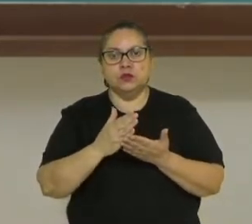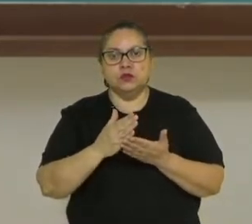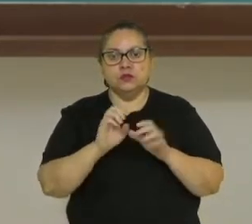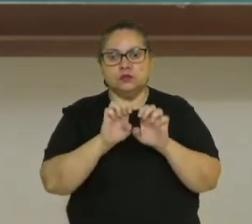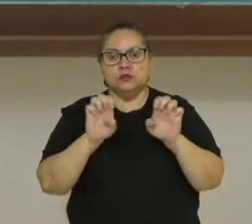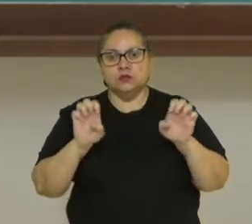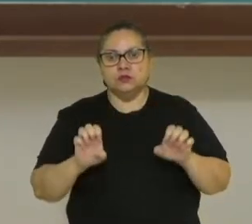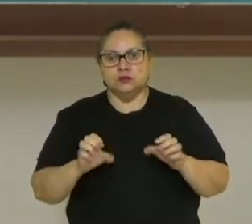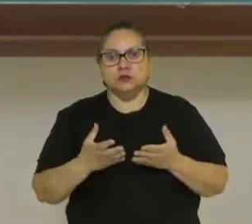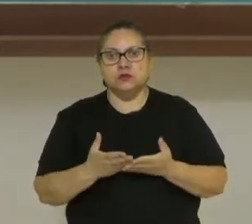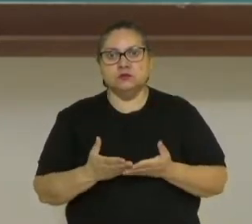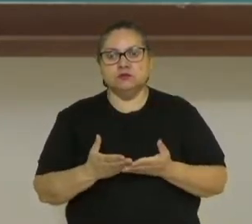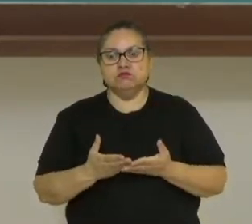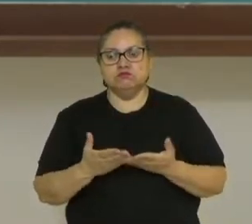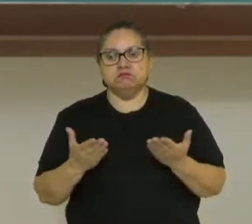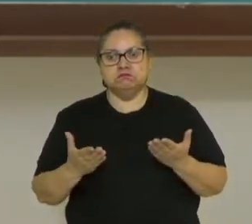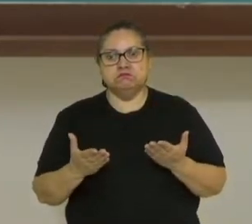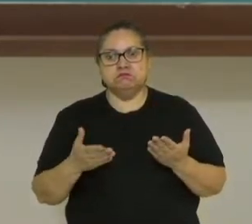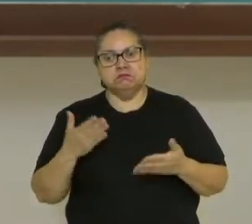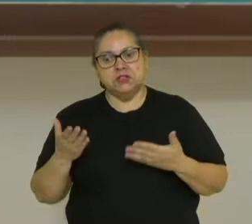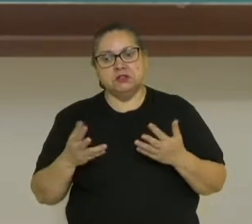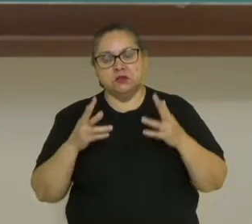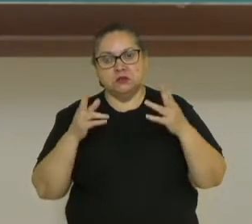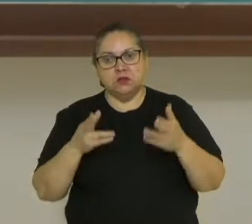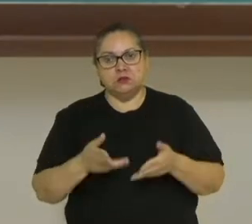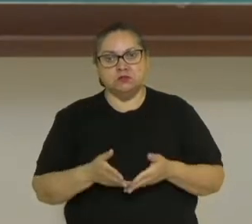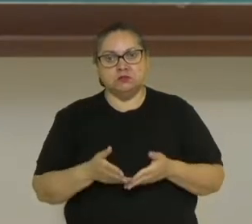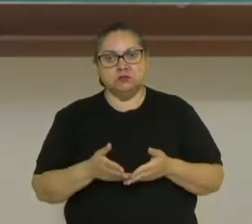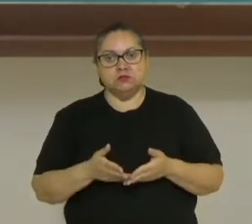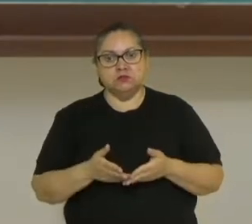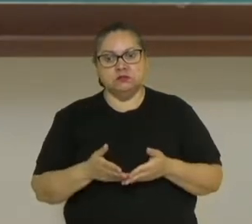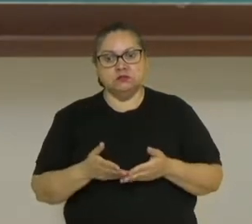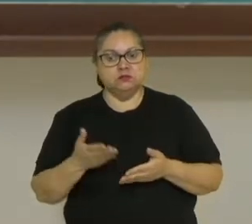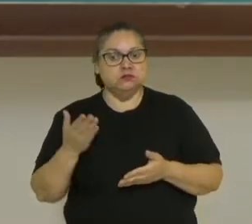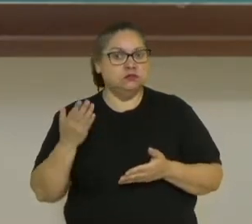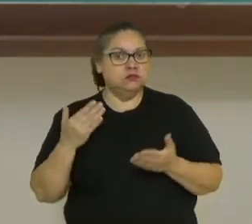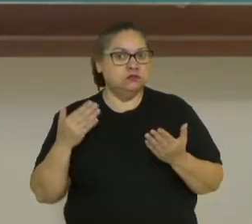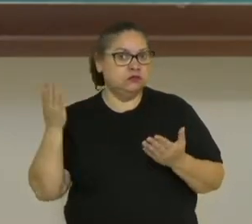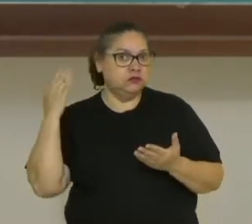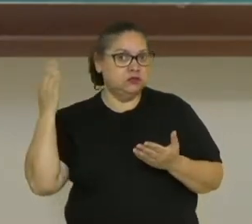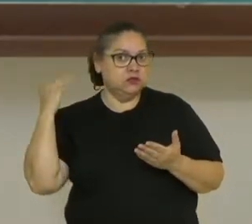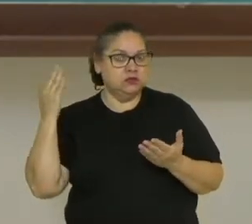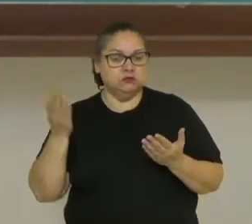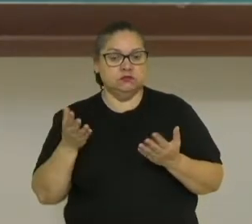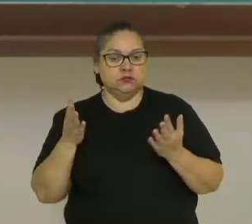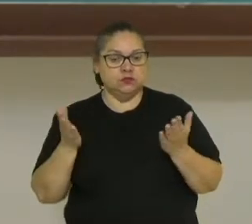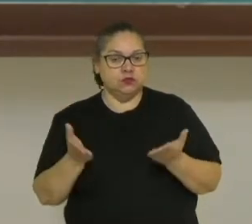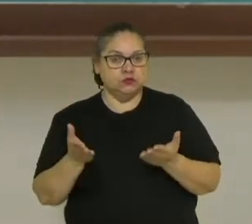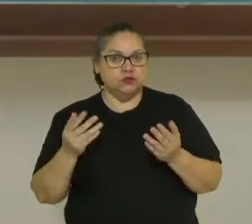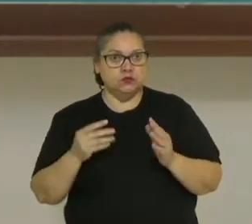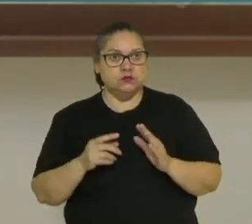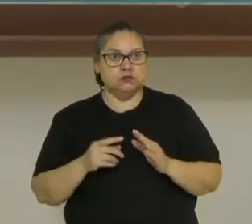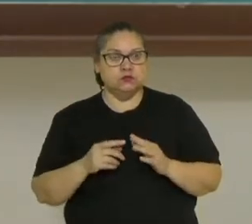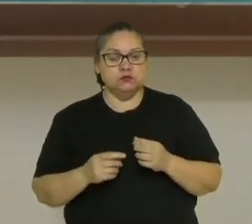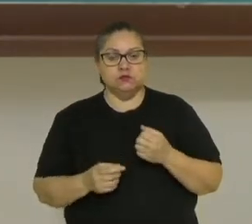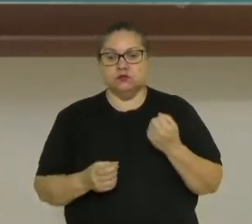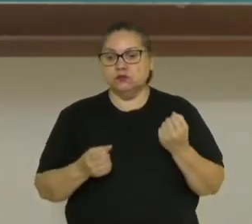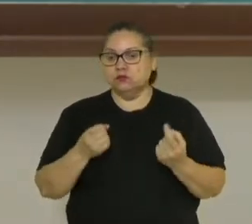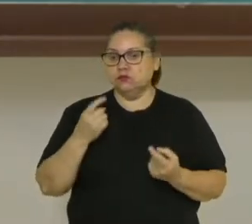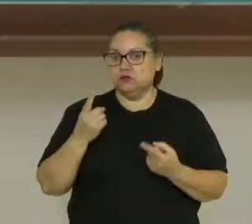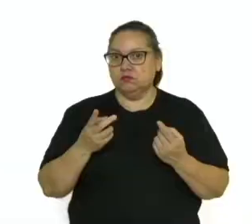sistema capitalismo ele é igual ao que era no passado, né? Ou ao que é